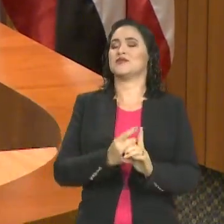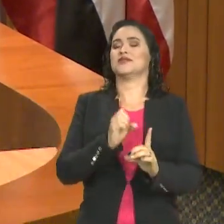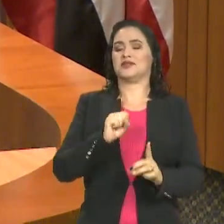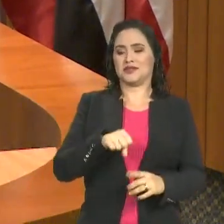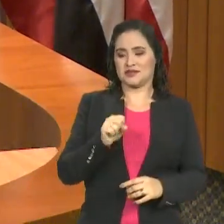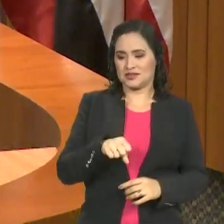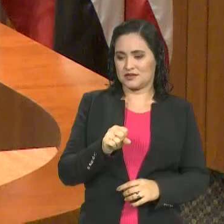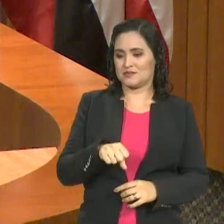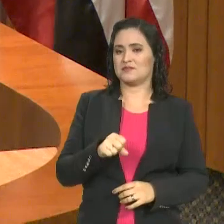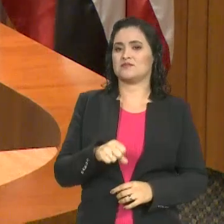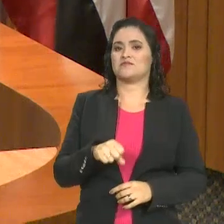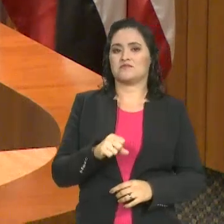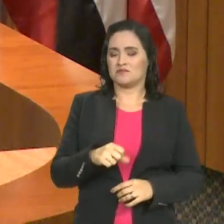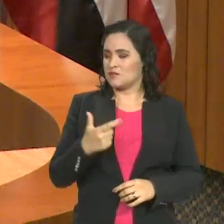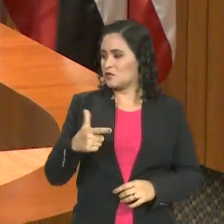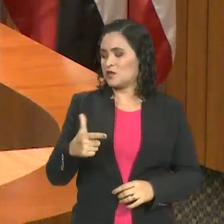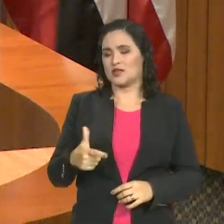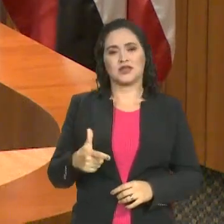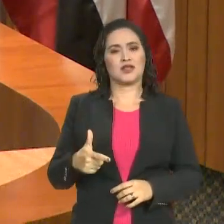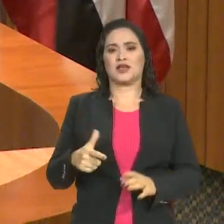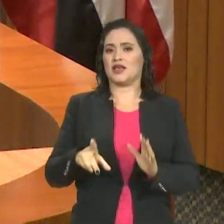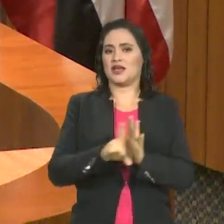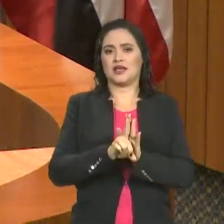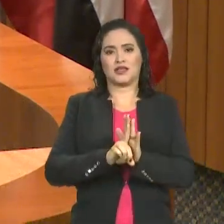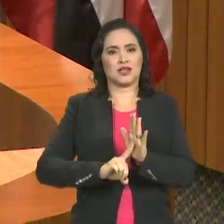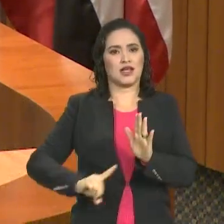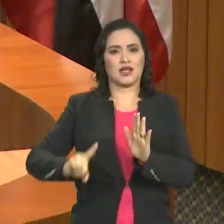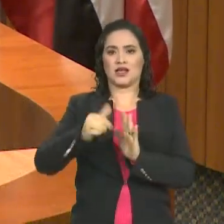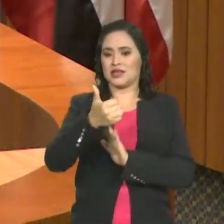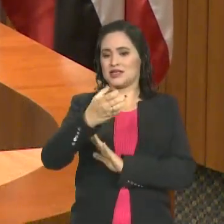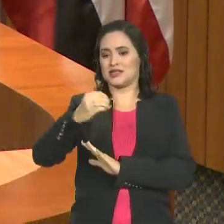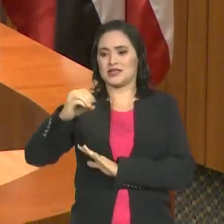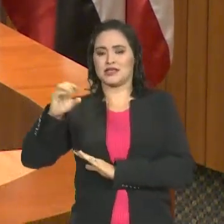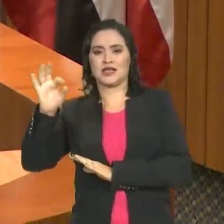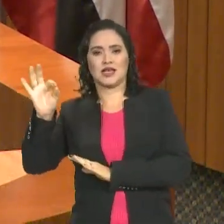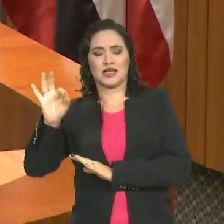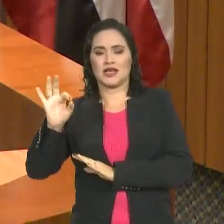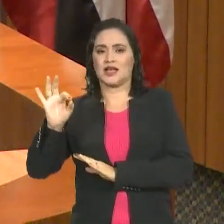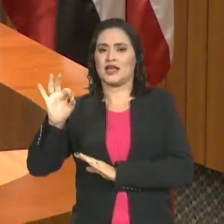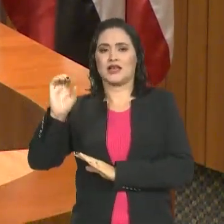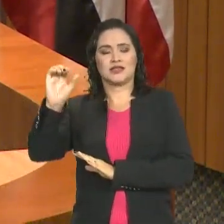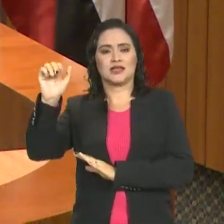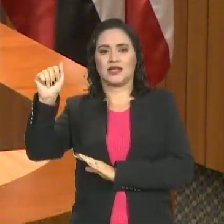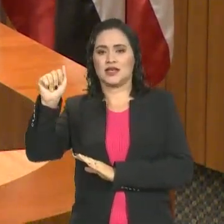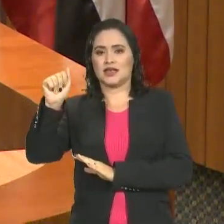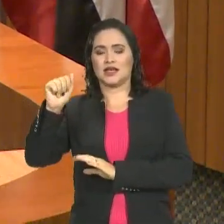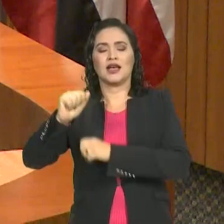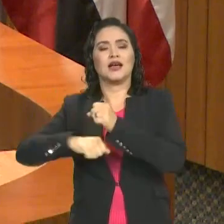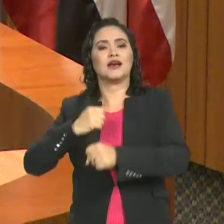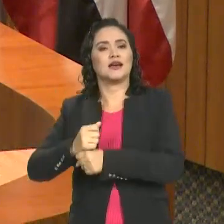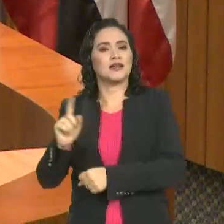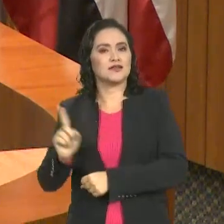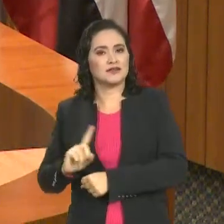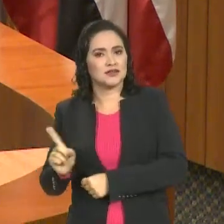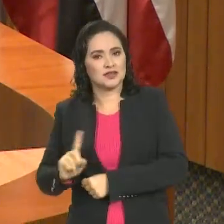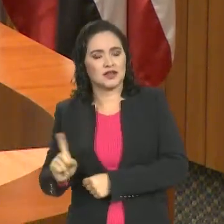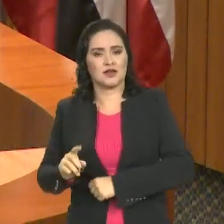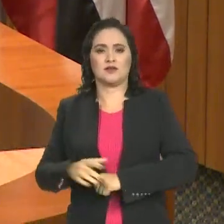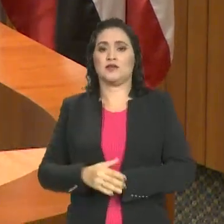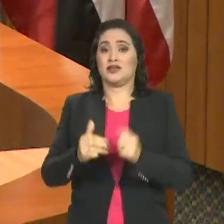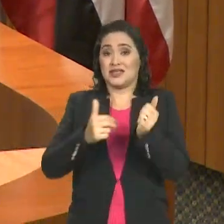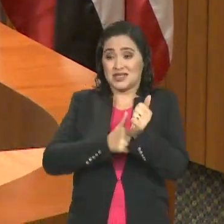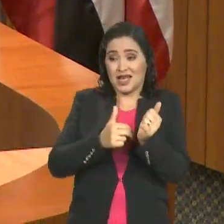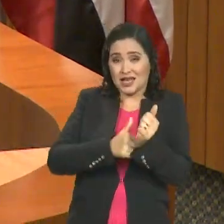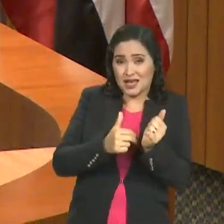como vocês ficaram falando do Bolsonaro, não. Não vai ter como era orçamento secreto, as mídias secretas da SECOM. Nós